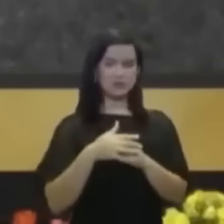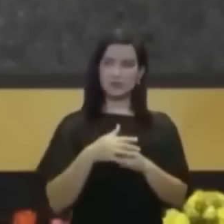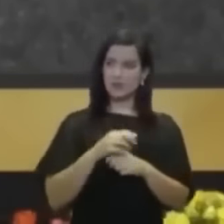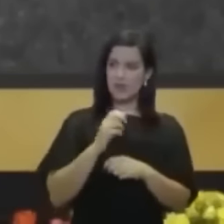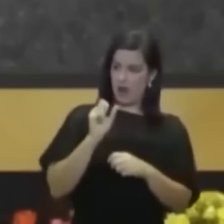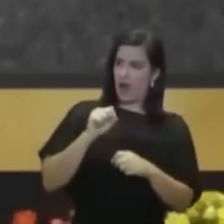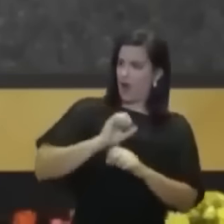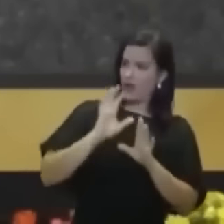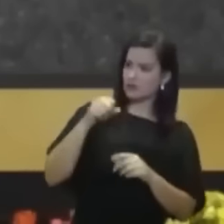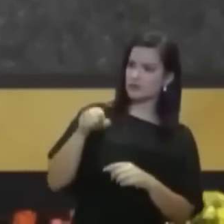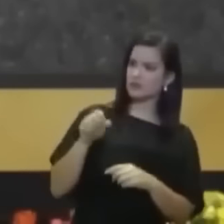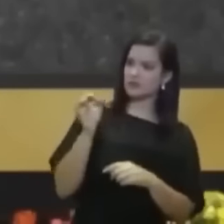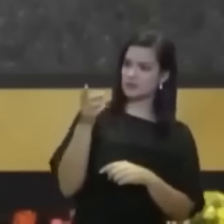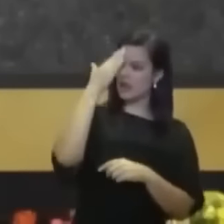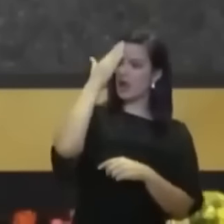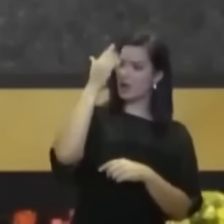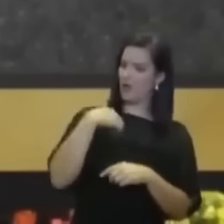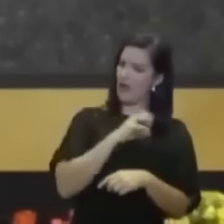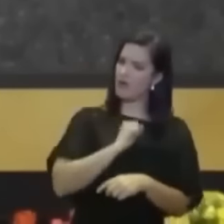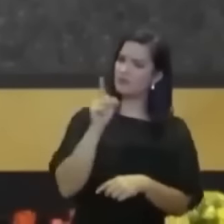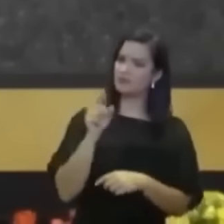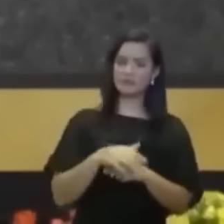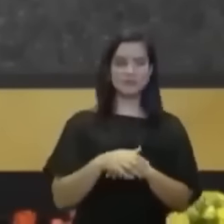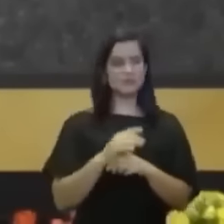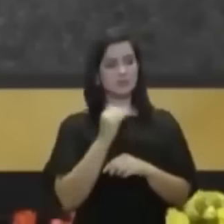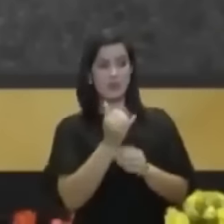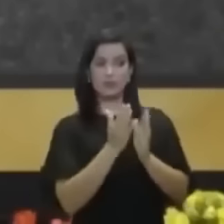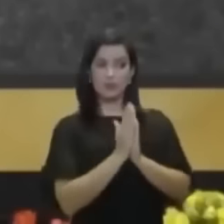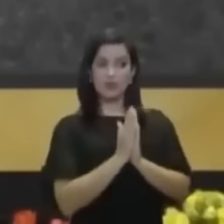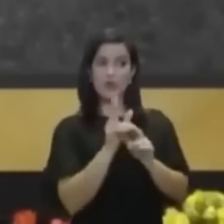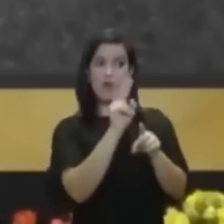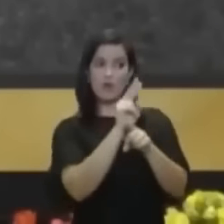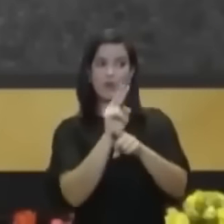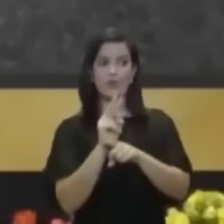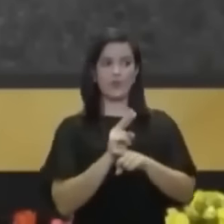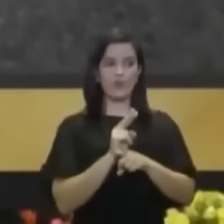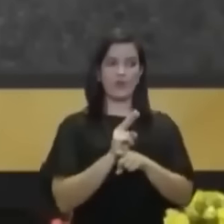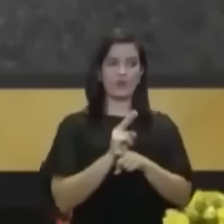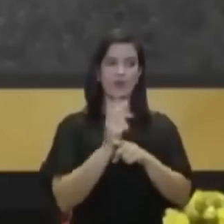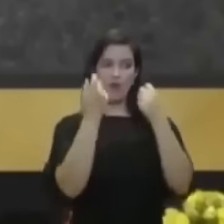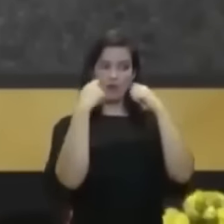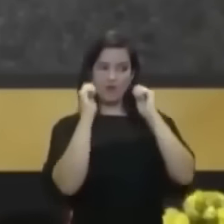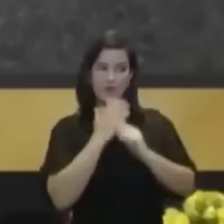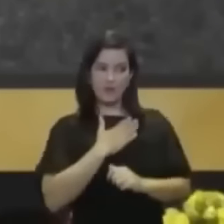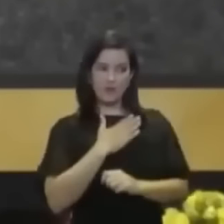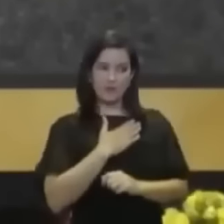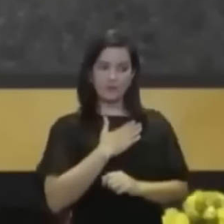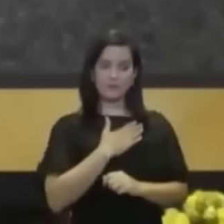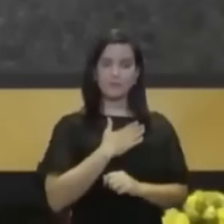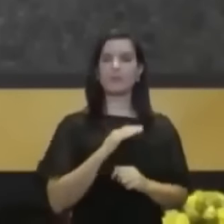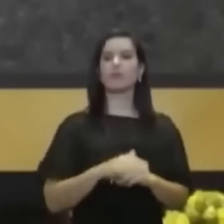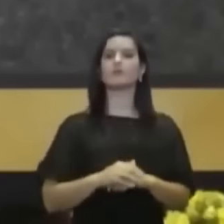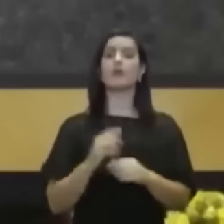respondeu: sim, Senhor, tu sabes que te amo. Ele disse: apascenta os meus cordeiros. Tornou a perguntar-lhe pela